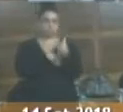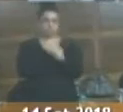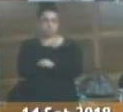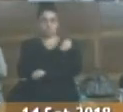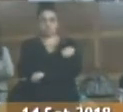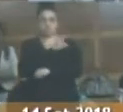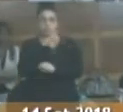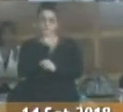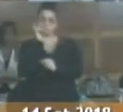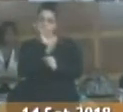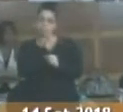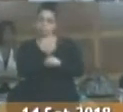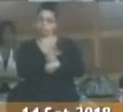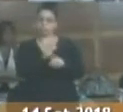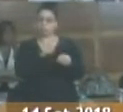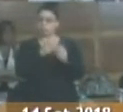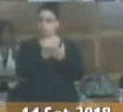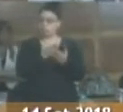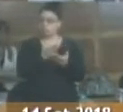vão estudar.